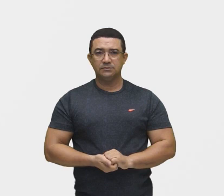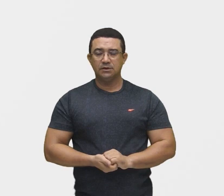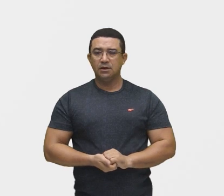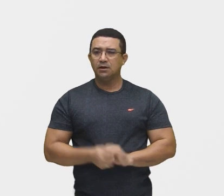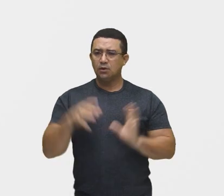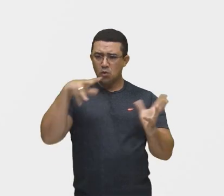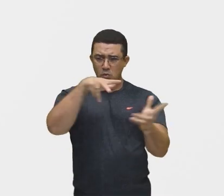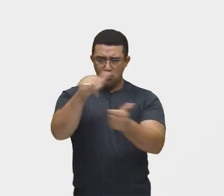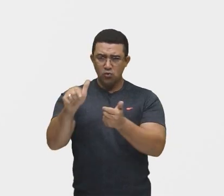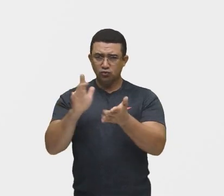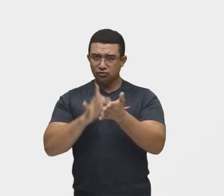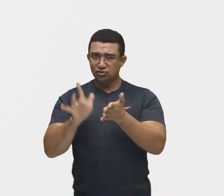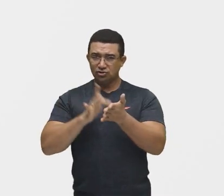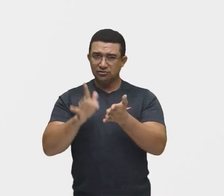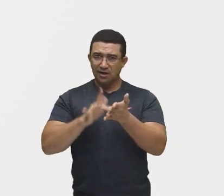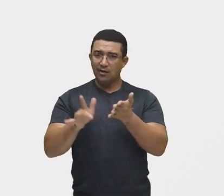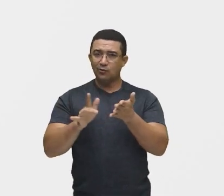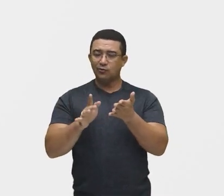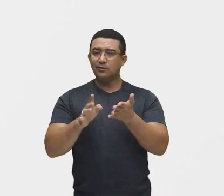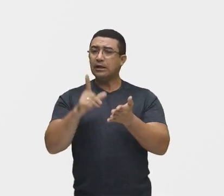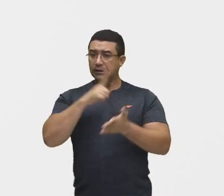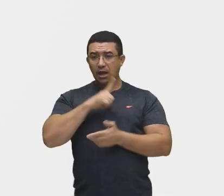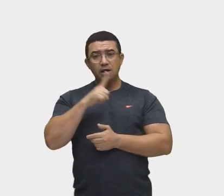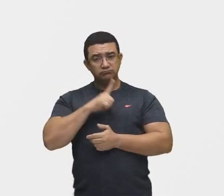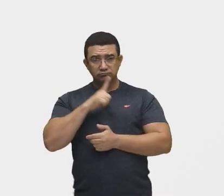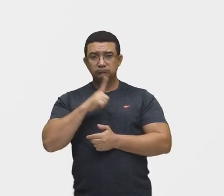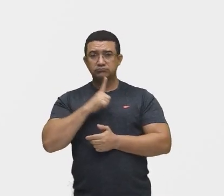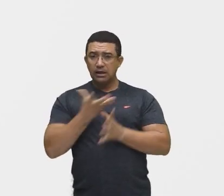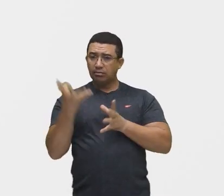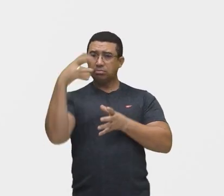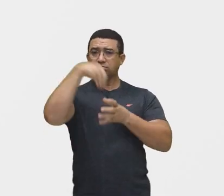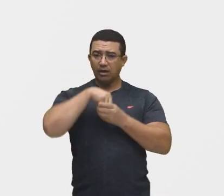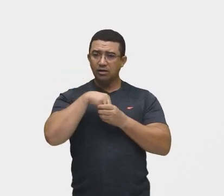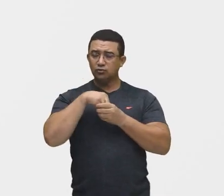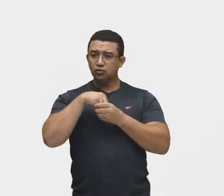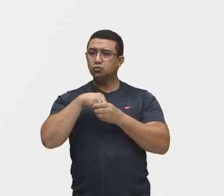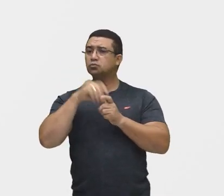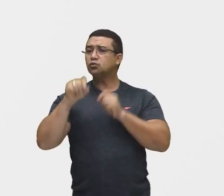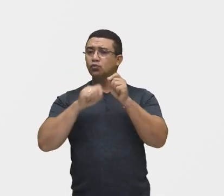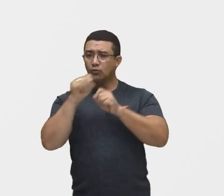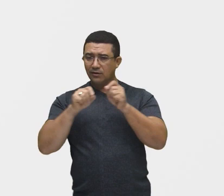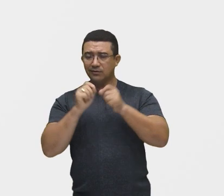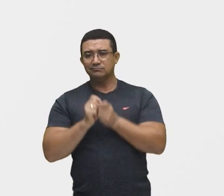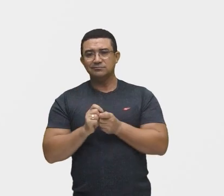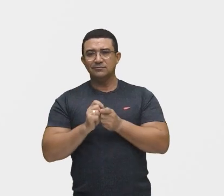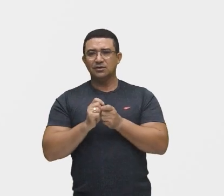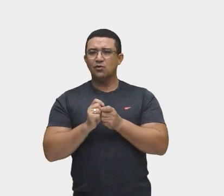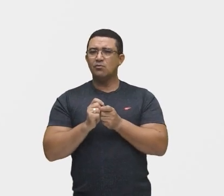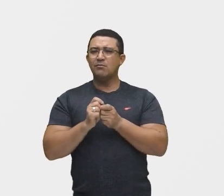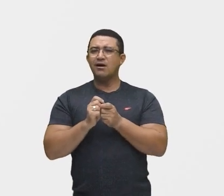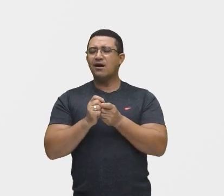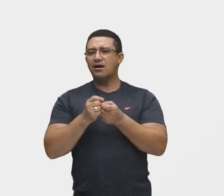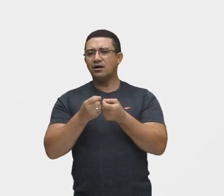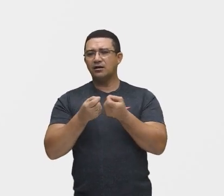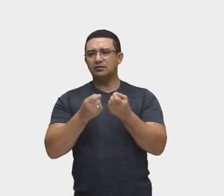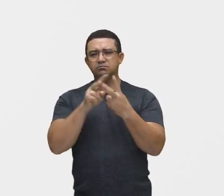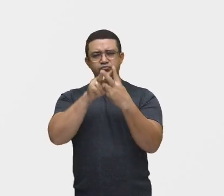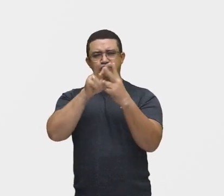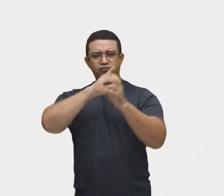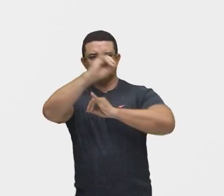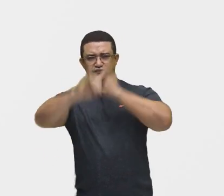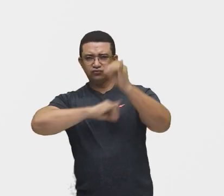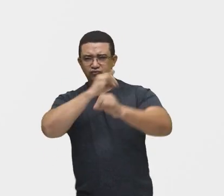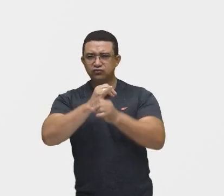olha só, ele vive ou existe dentro de uma rede de informações que envolvem diversas